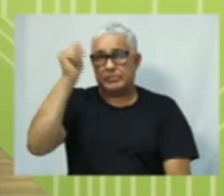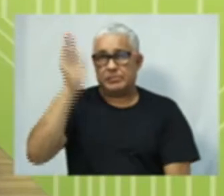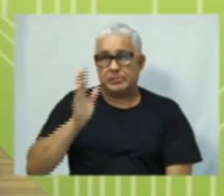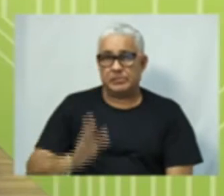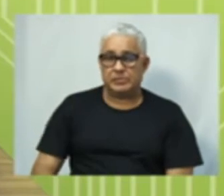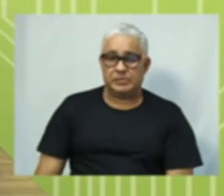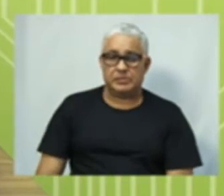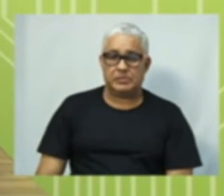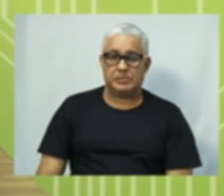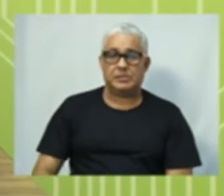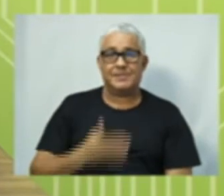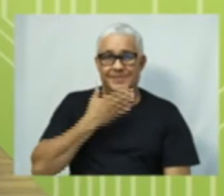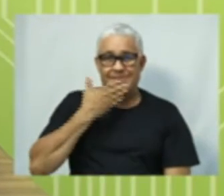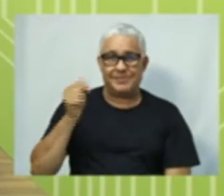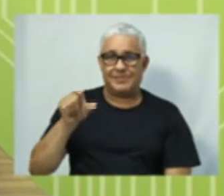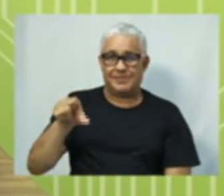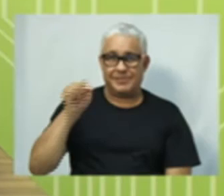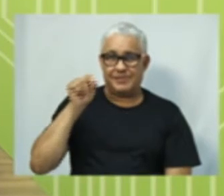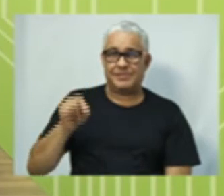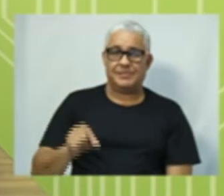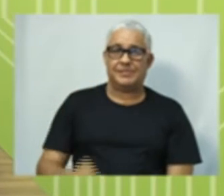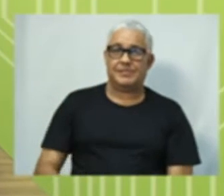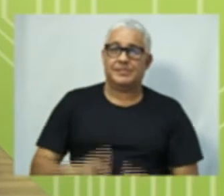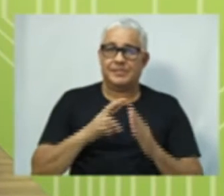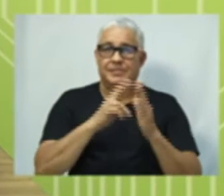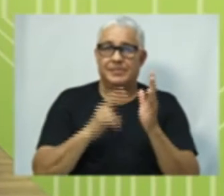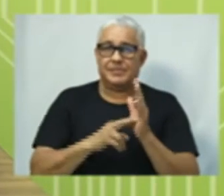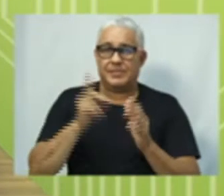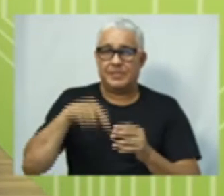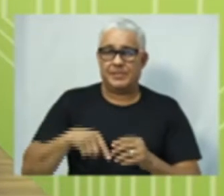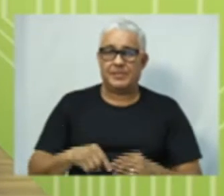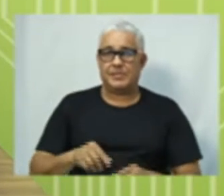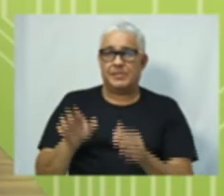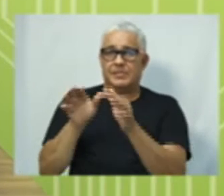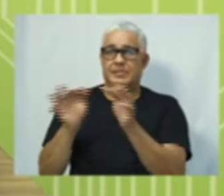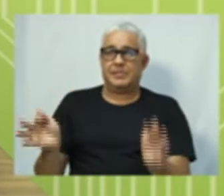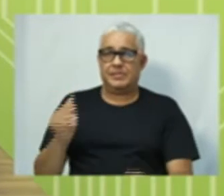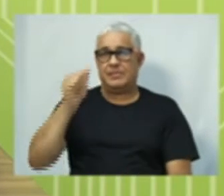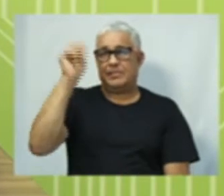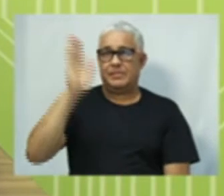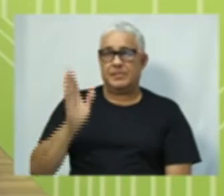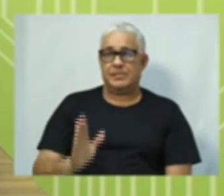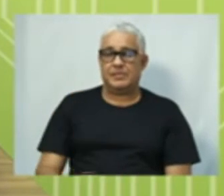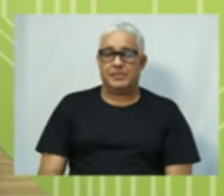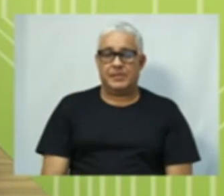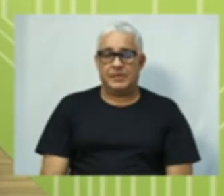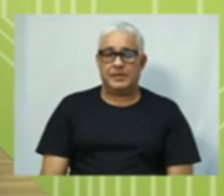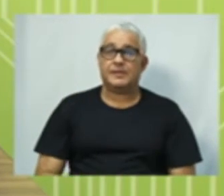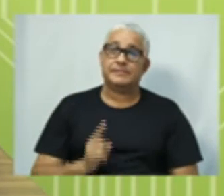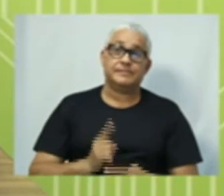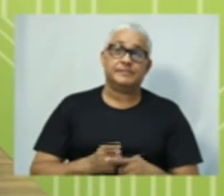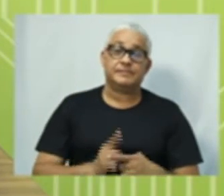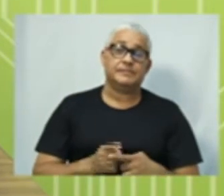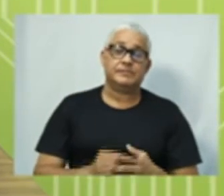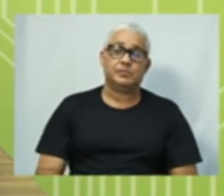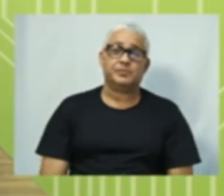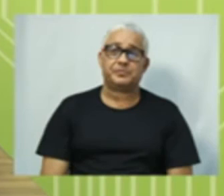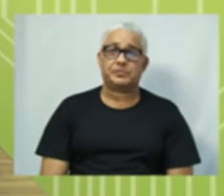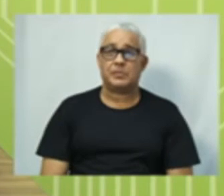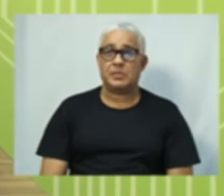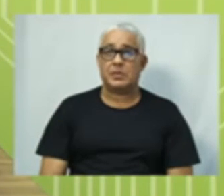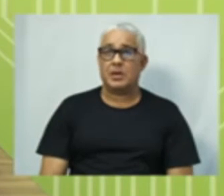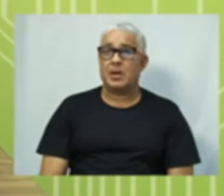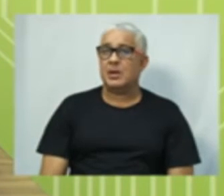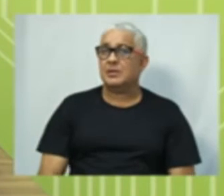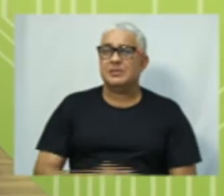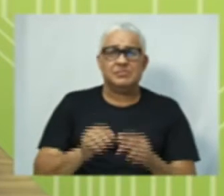três, a melhor opção de regime é o Simples Nacional. E o Simples Nacional, ele também é o mais simples